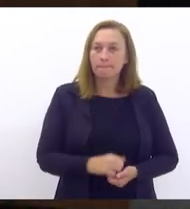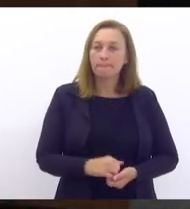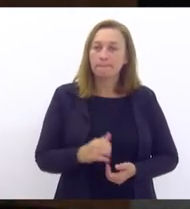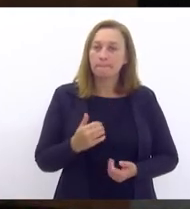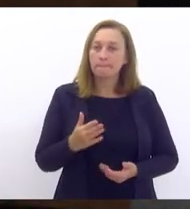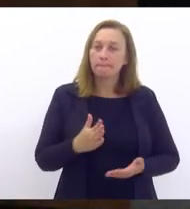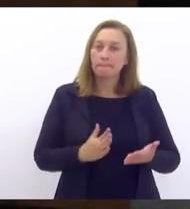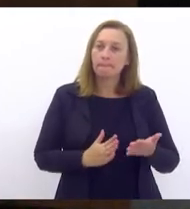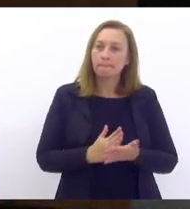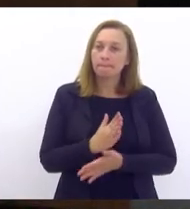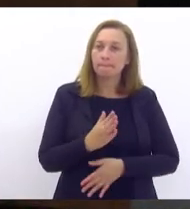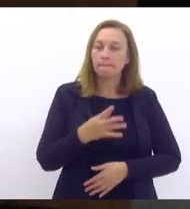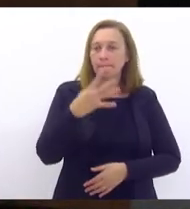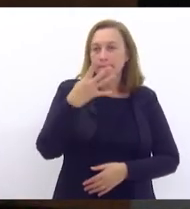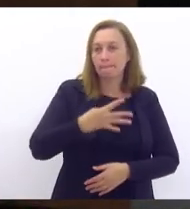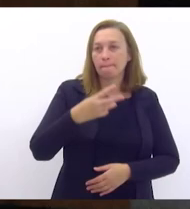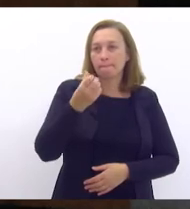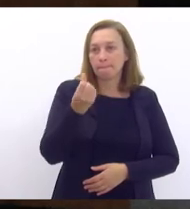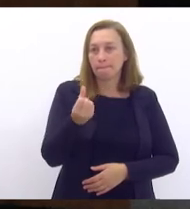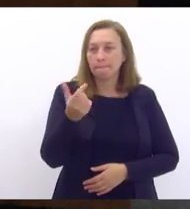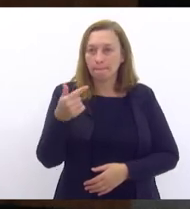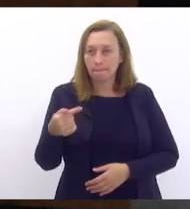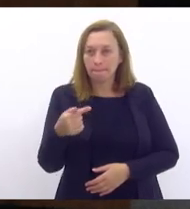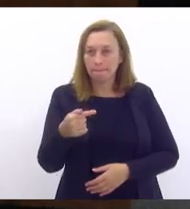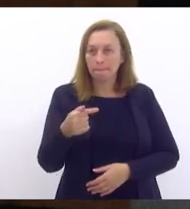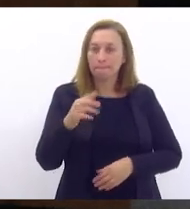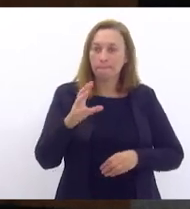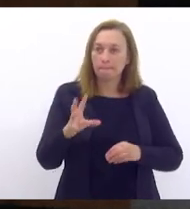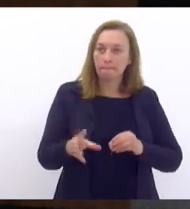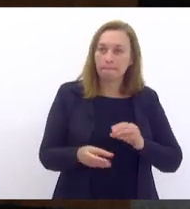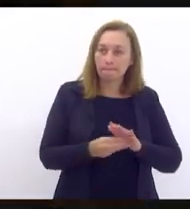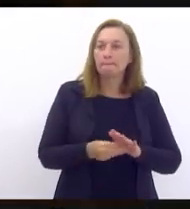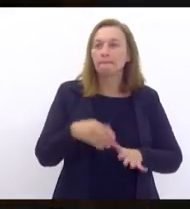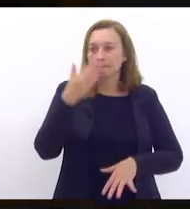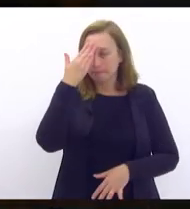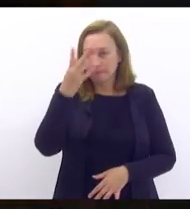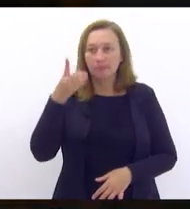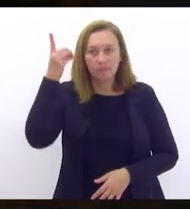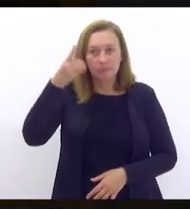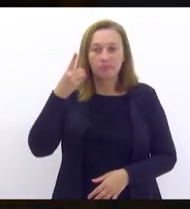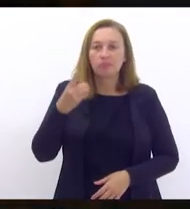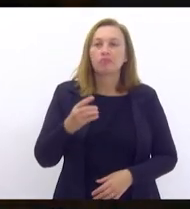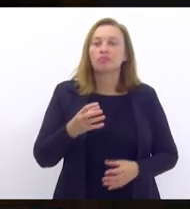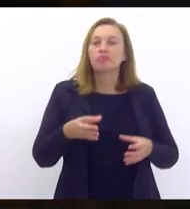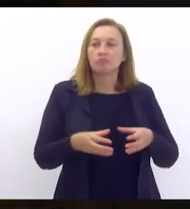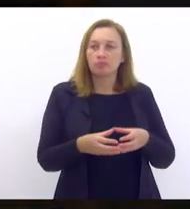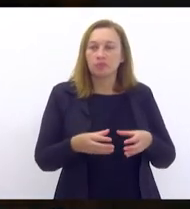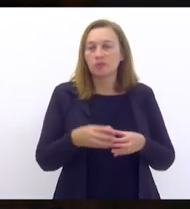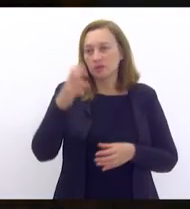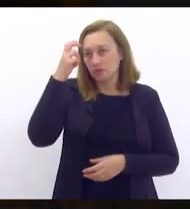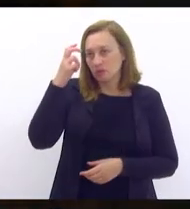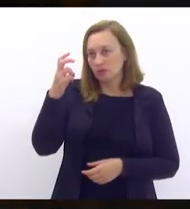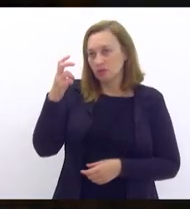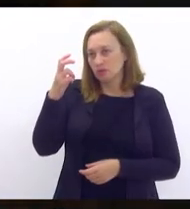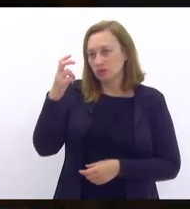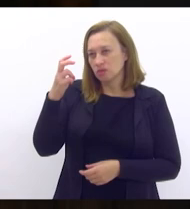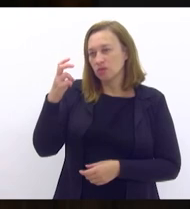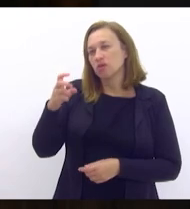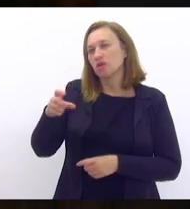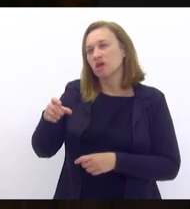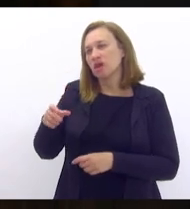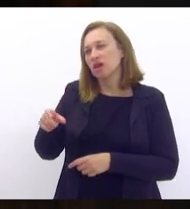favoráveis à emenda 4, 6 e 7. Obrigada, deputado. Pela Comissão de Agricultura, Pecuária e Política Rural, Agrária e